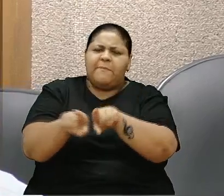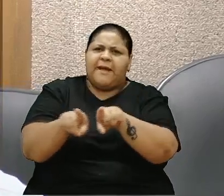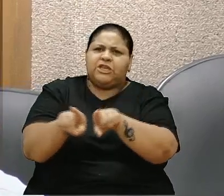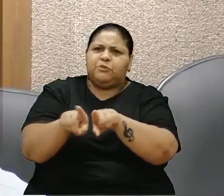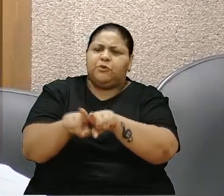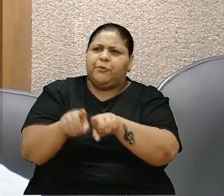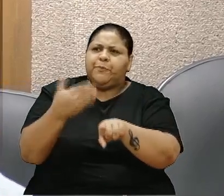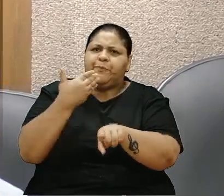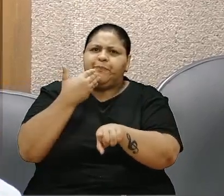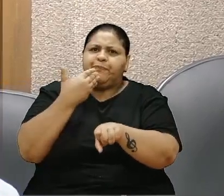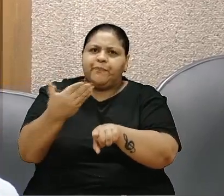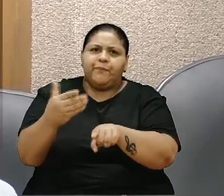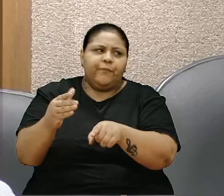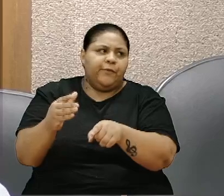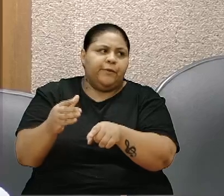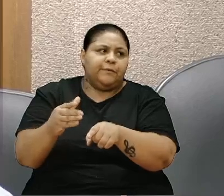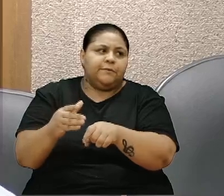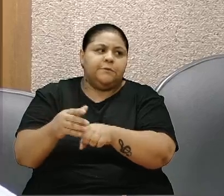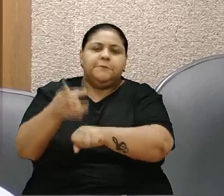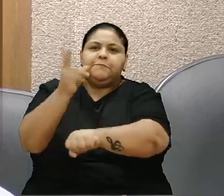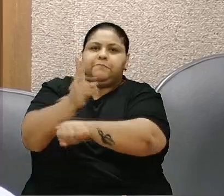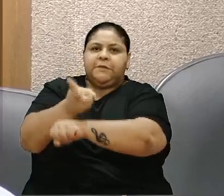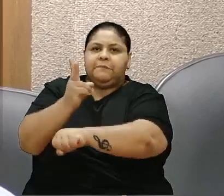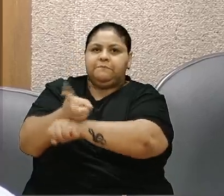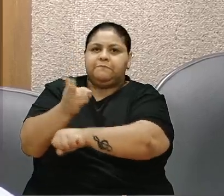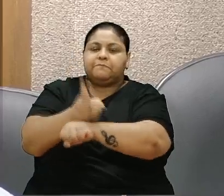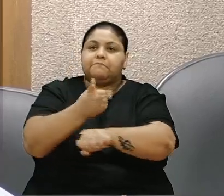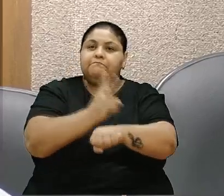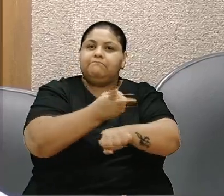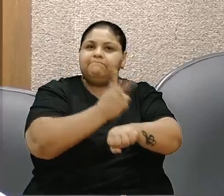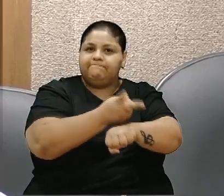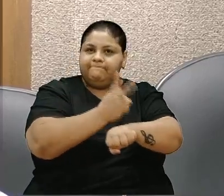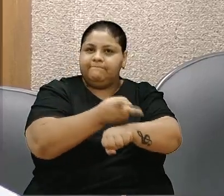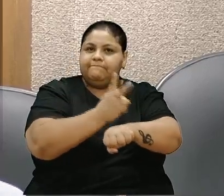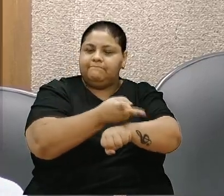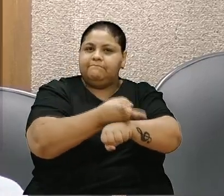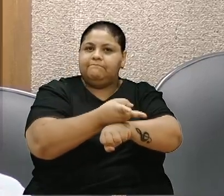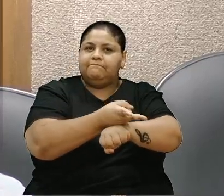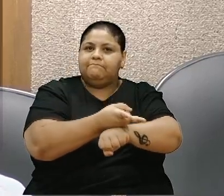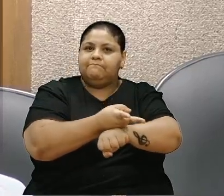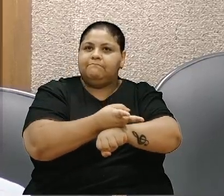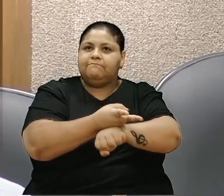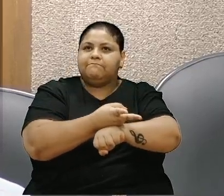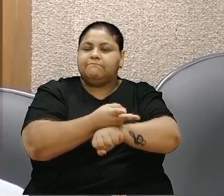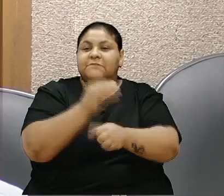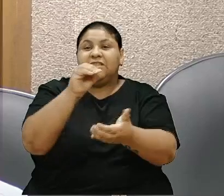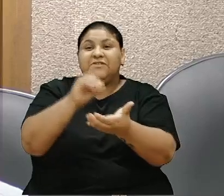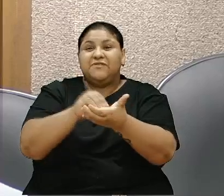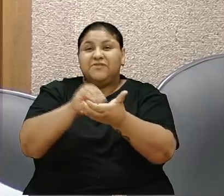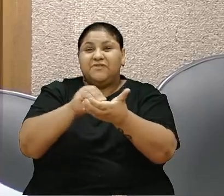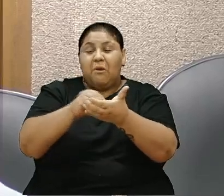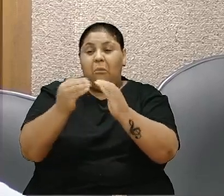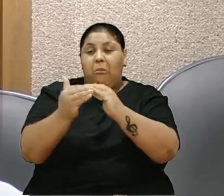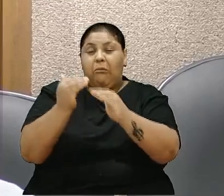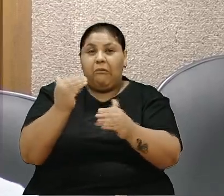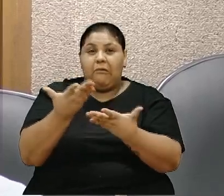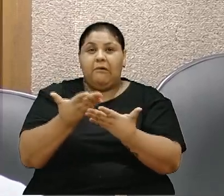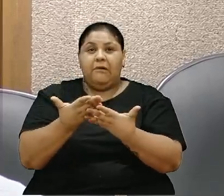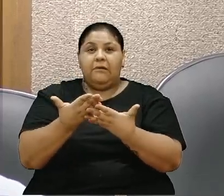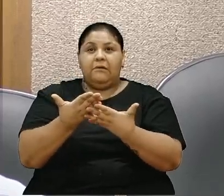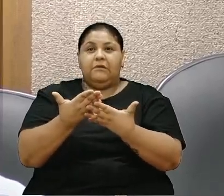diminui, então, cada vez mais a capacidade do município de executar obras, a não ser